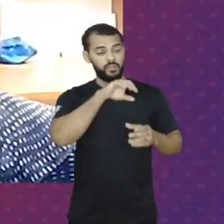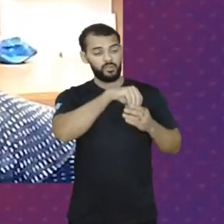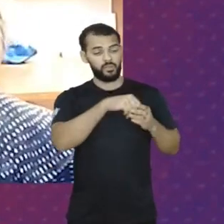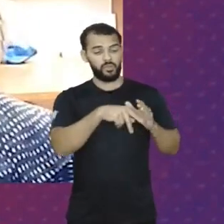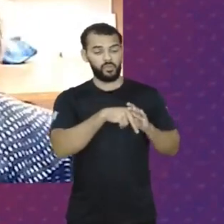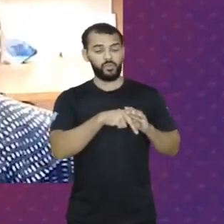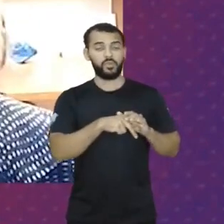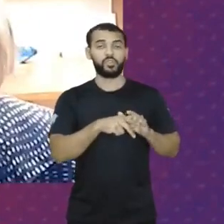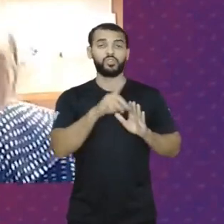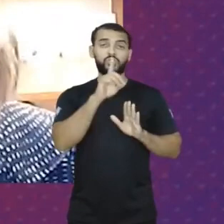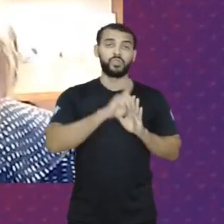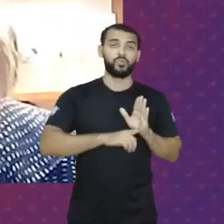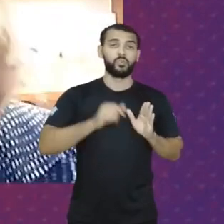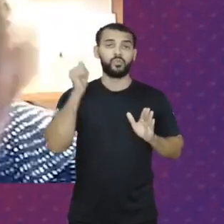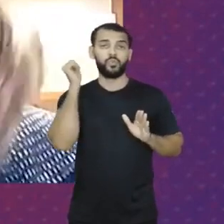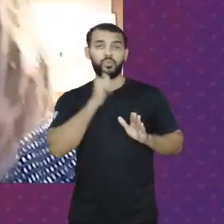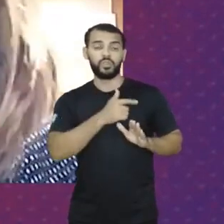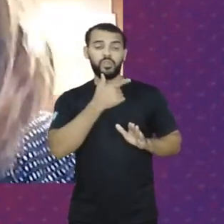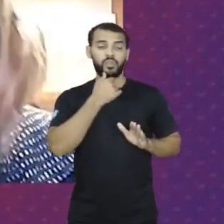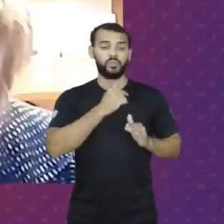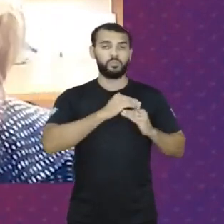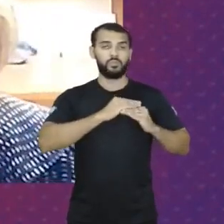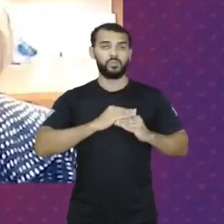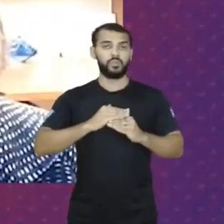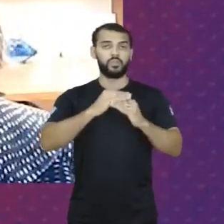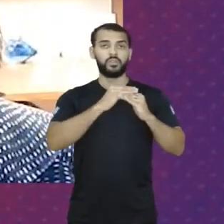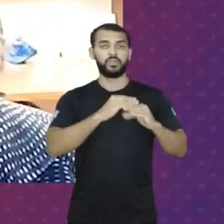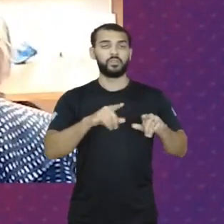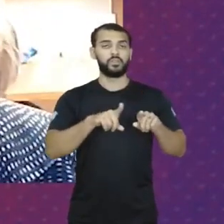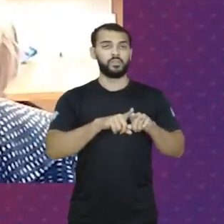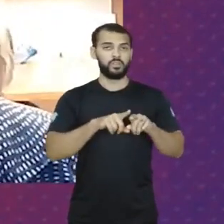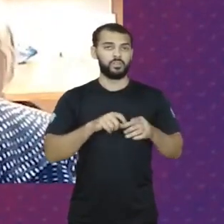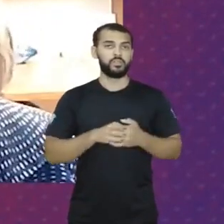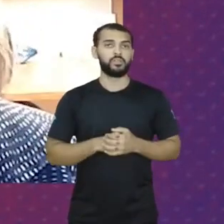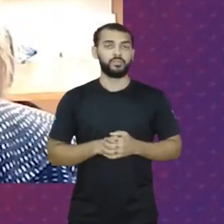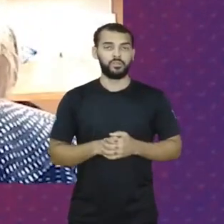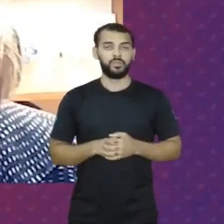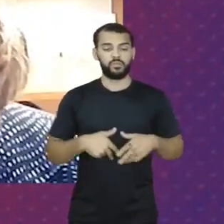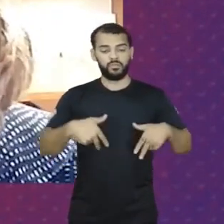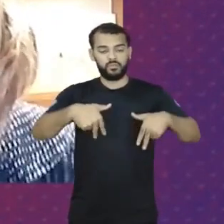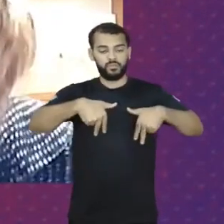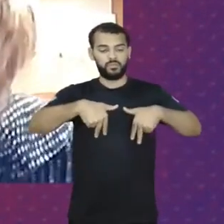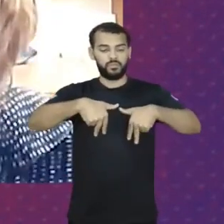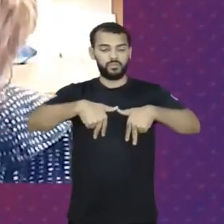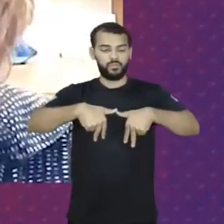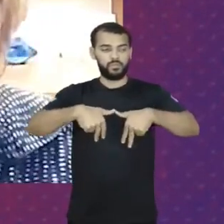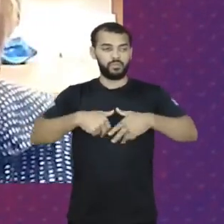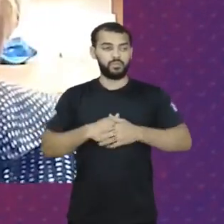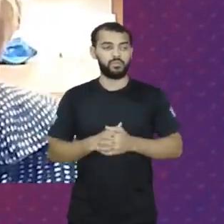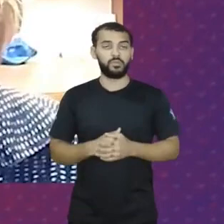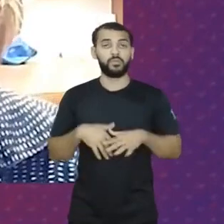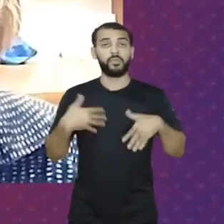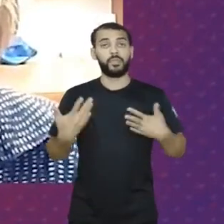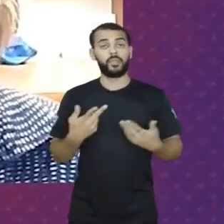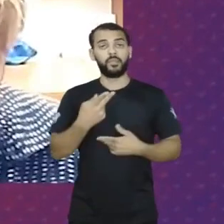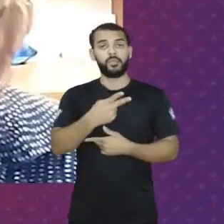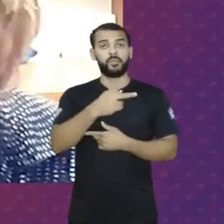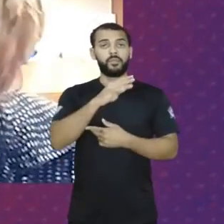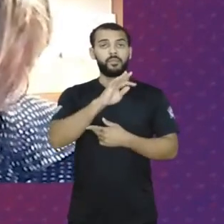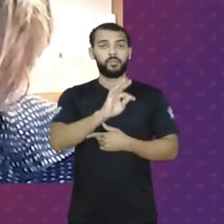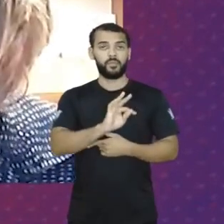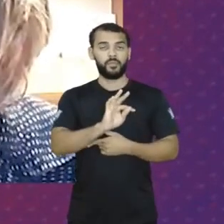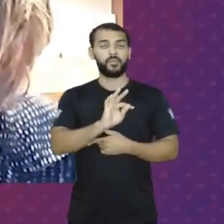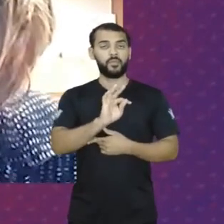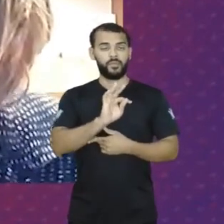direitos entre homens e mulheres, a equidade de gênero e a igualdade de direitos entre homens e mulheres. Então, por isso, o PT foi